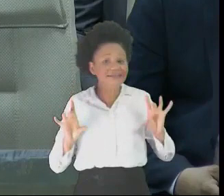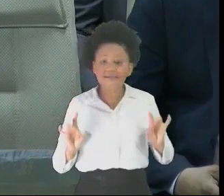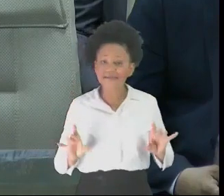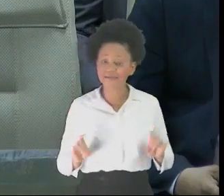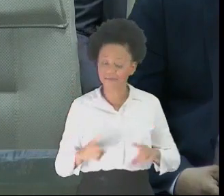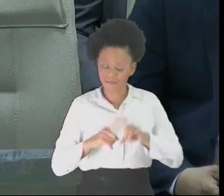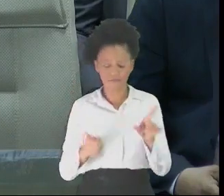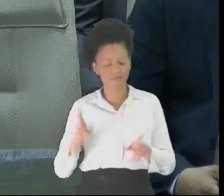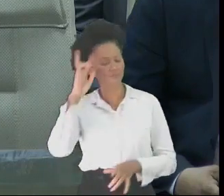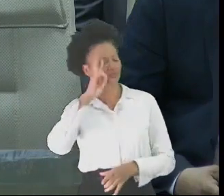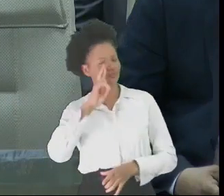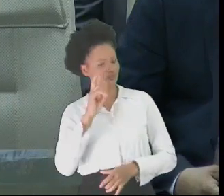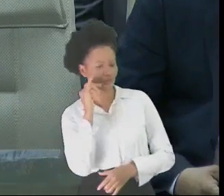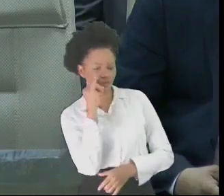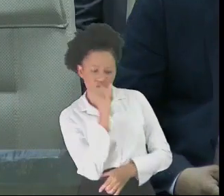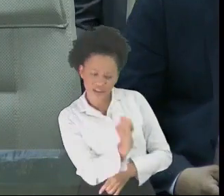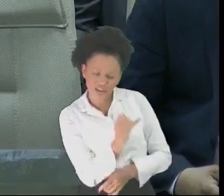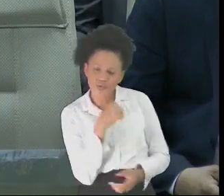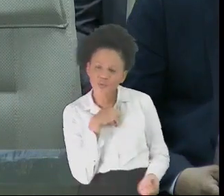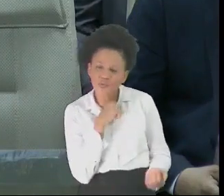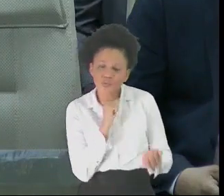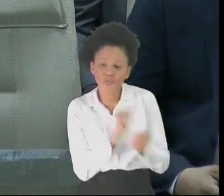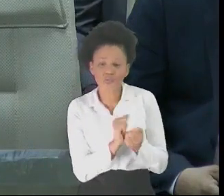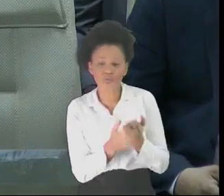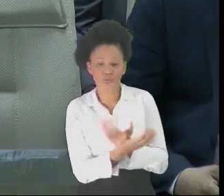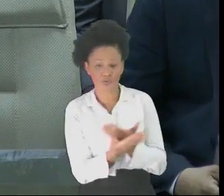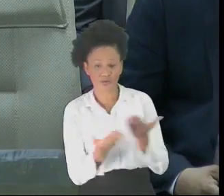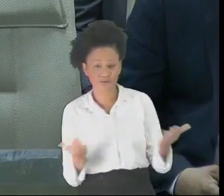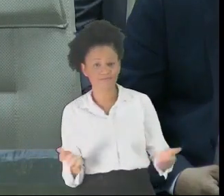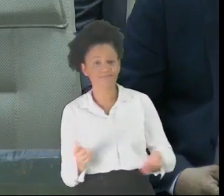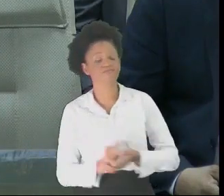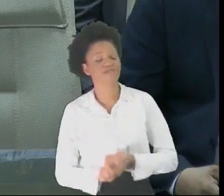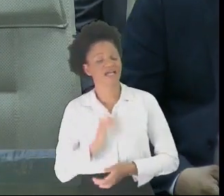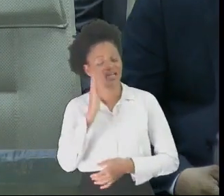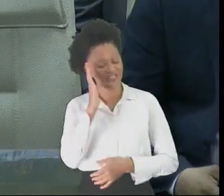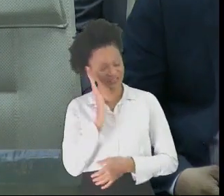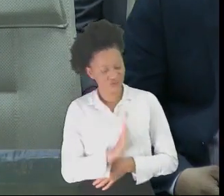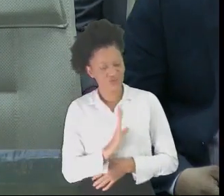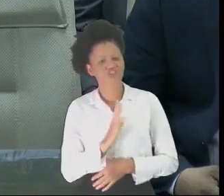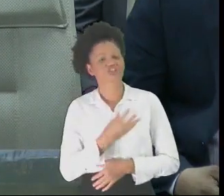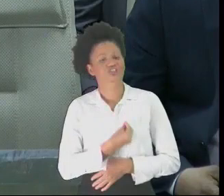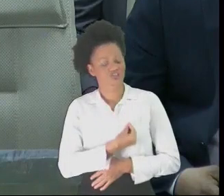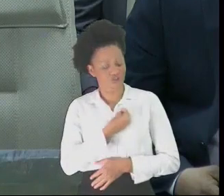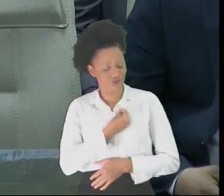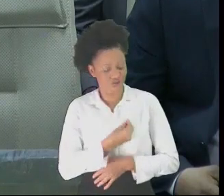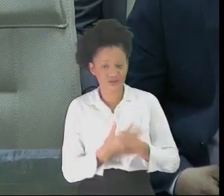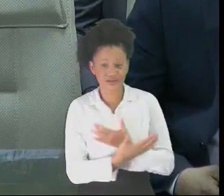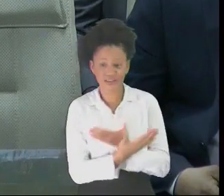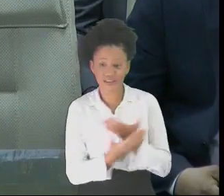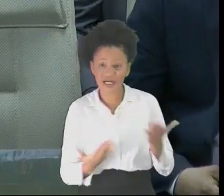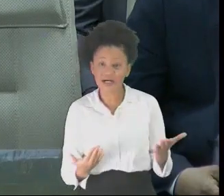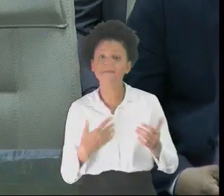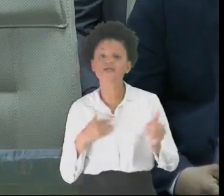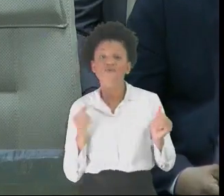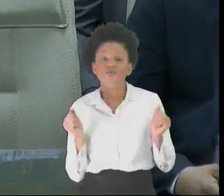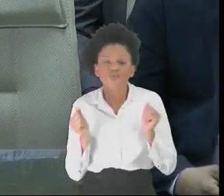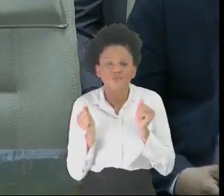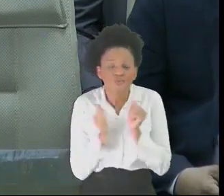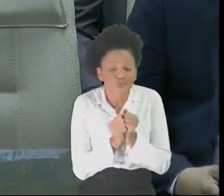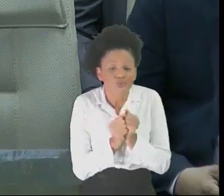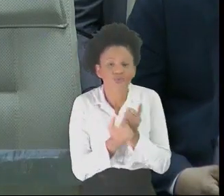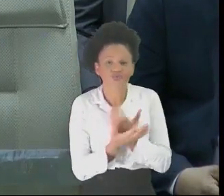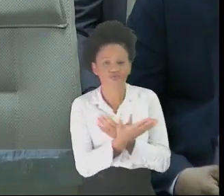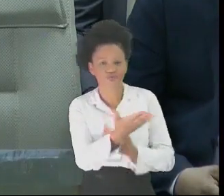convosco. Quando vier o Espírito da verdade, ele já habita convosco, mas ele disse: estará em